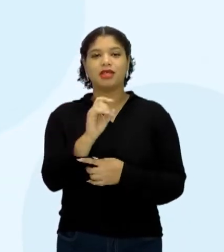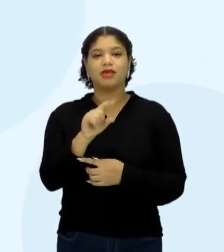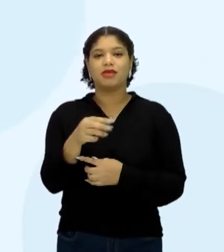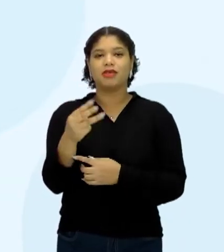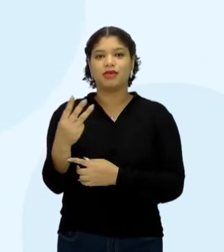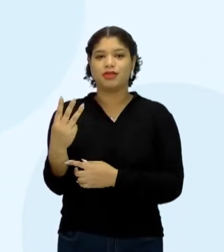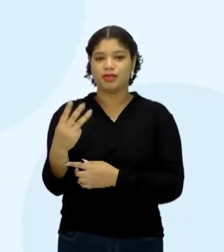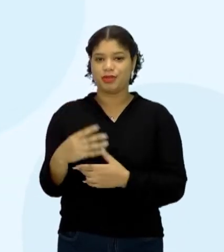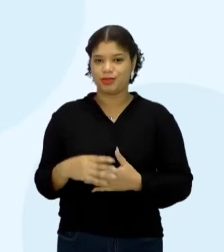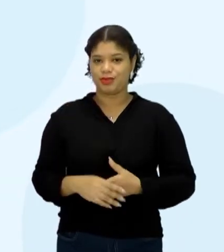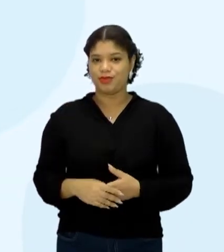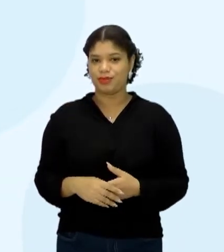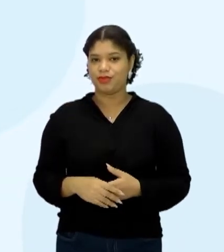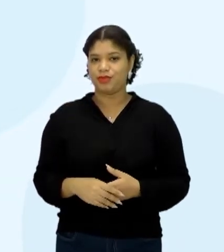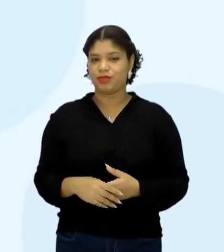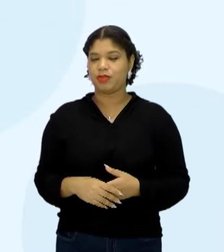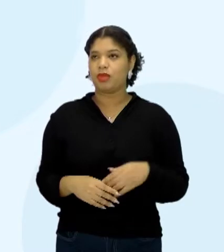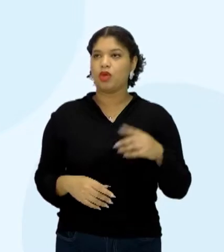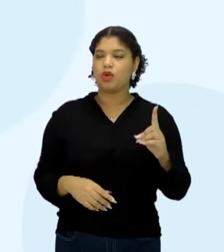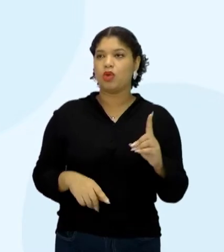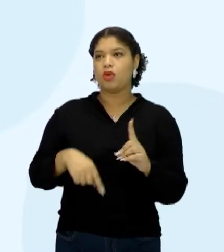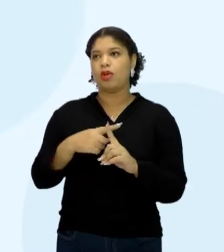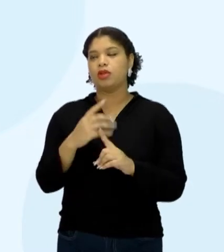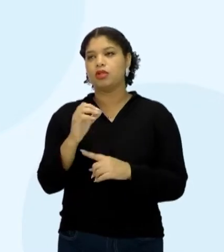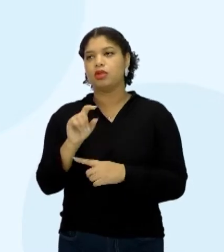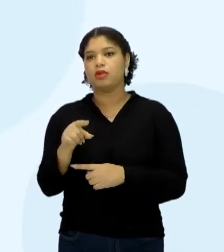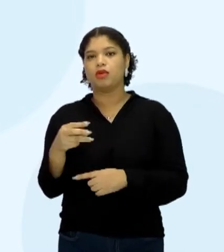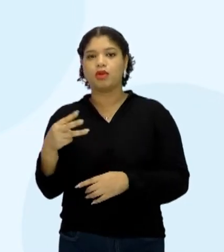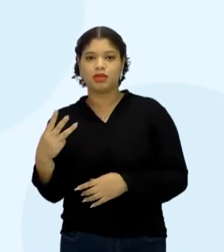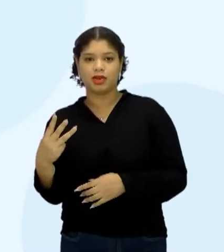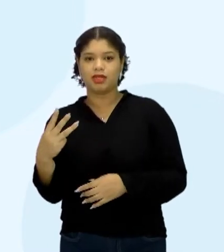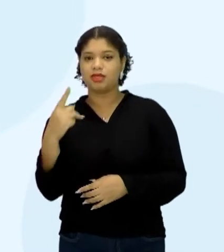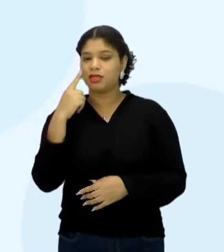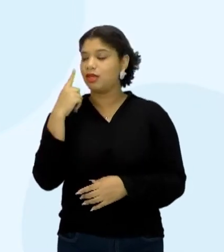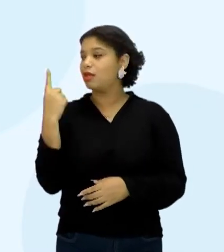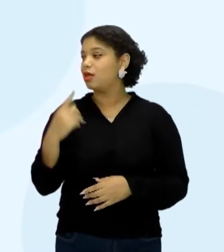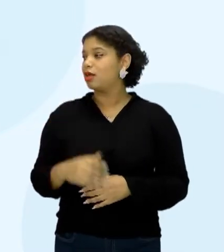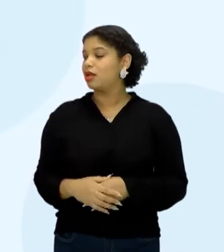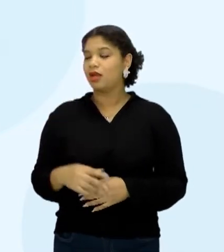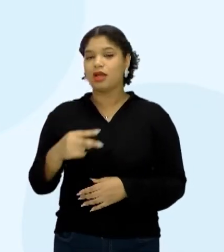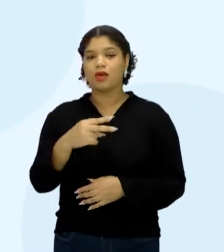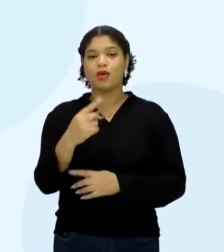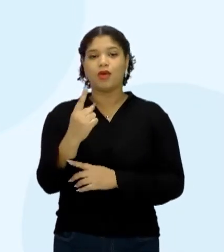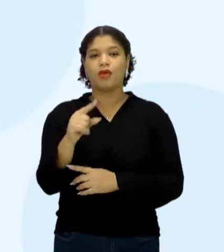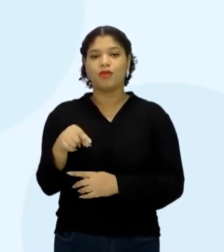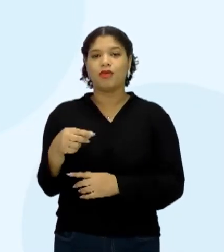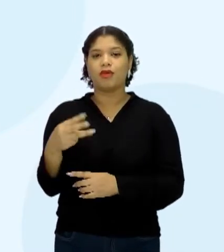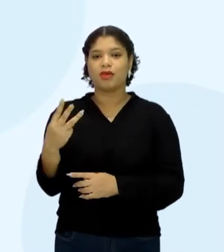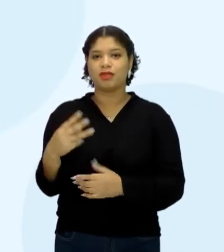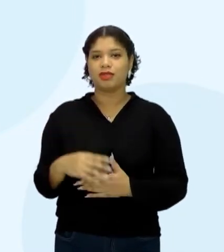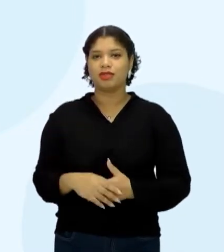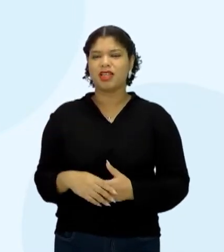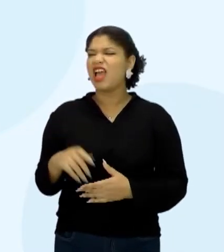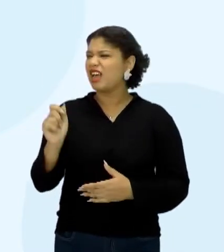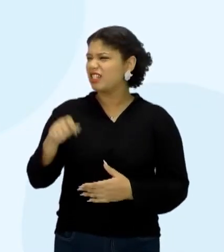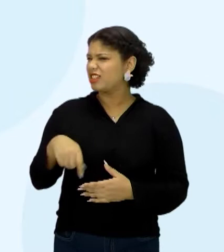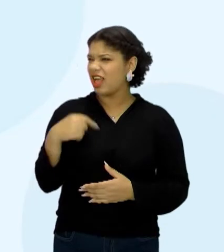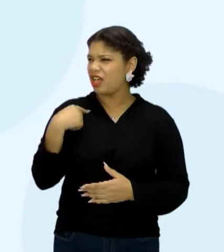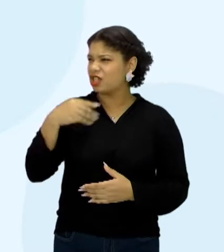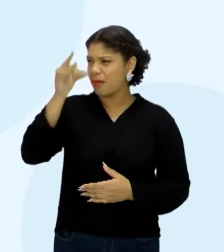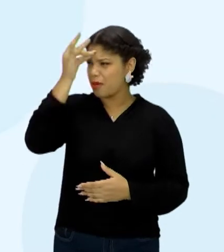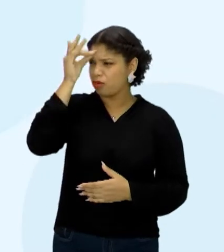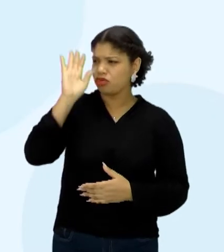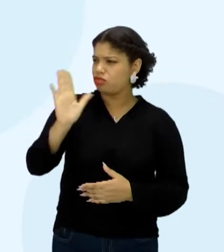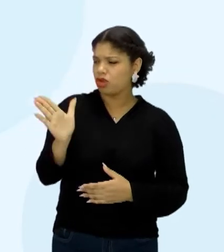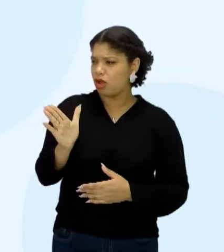0,3. Então, é 1 mais 0,3 ou 1 mais 0,30, vai dar 1,3. Professora, essa parte eu posso fazer de cabeça? Posso, Viviane, fazer de